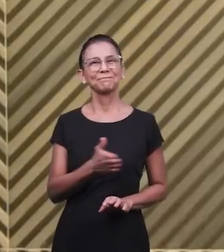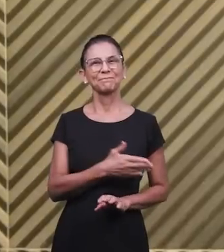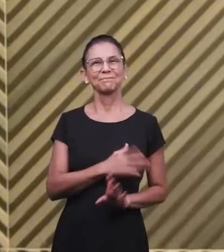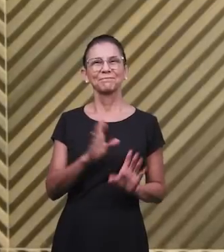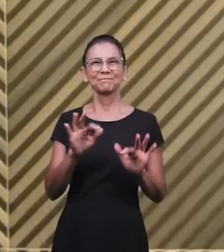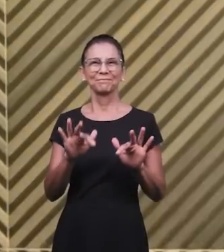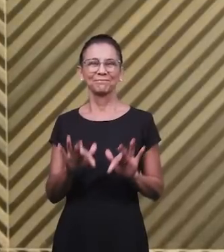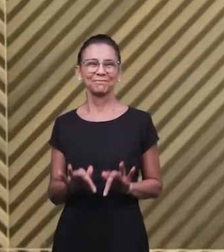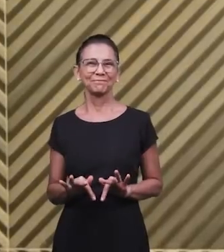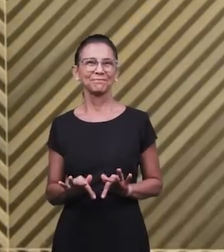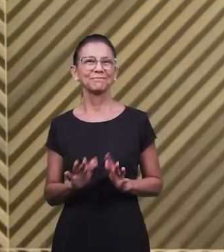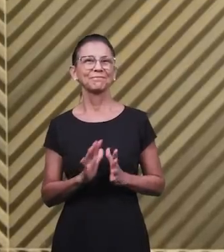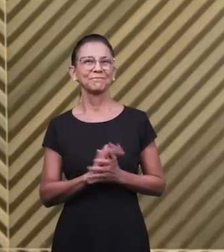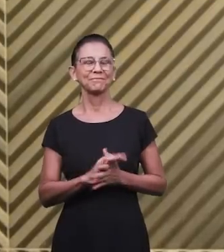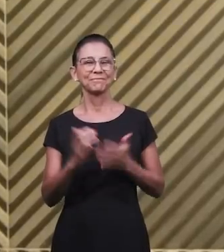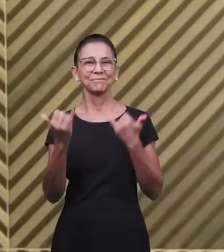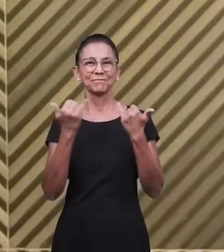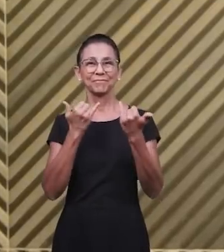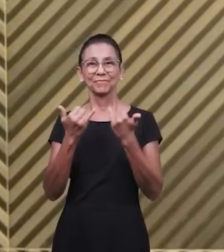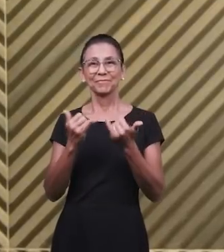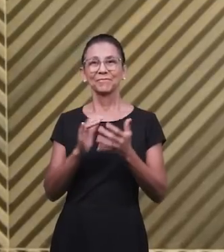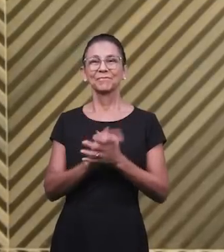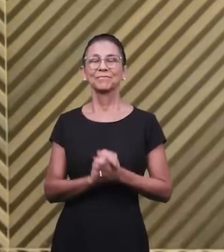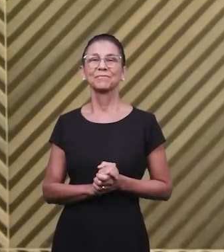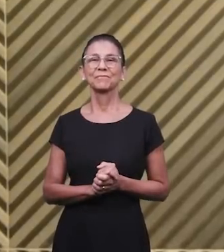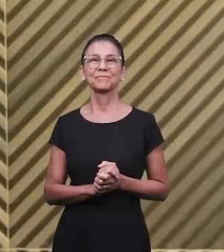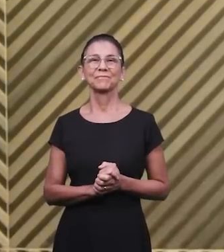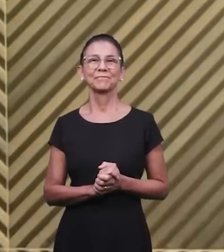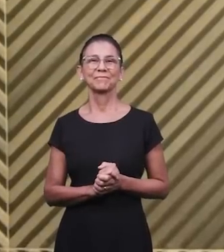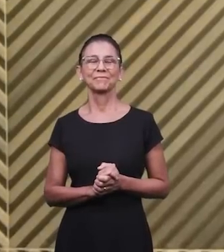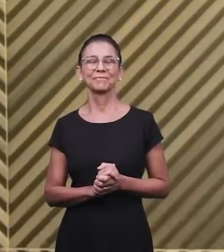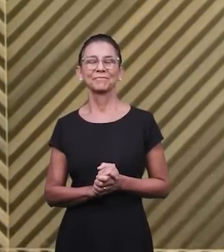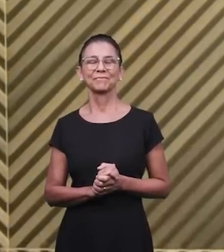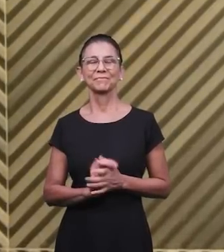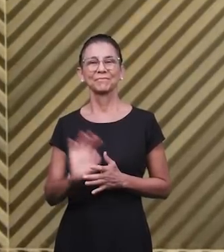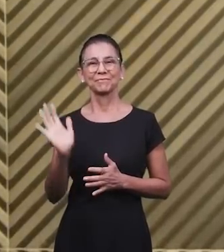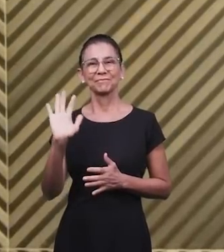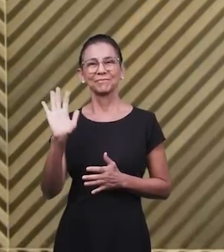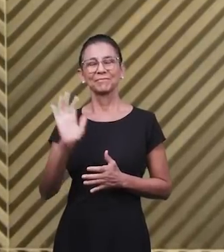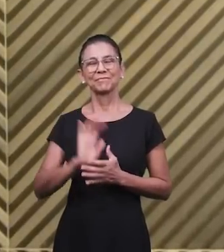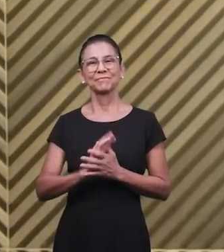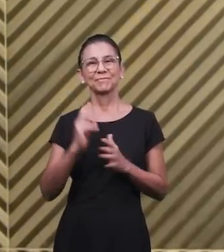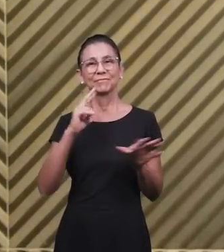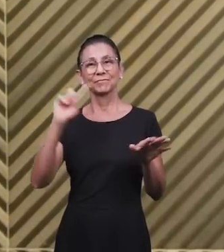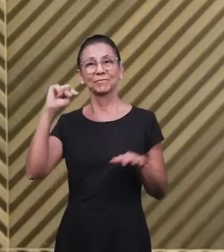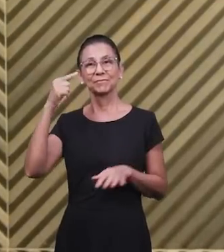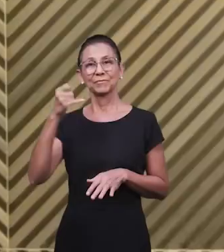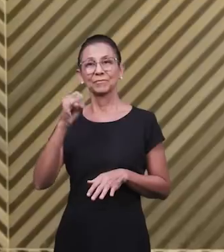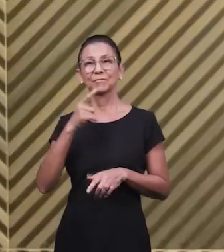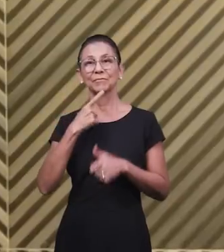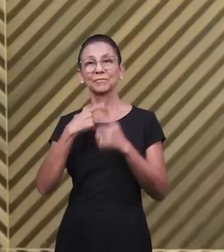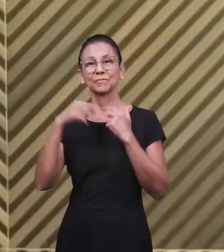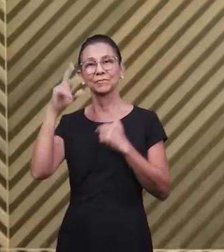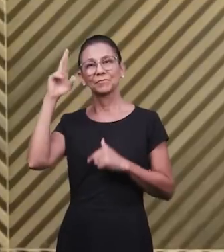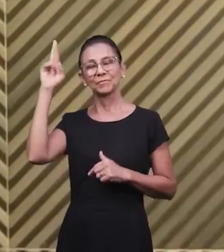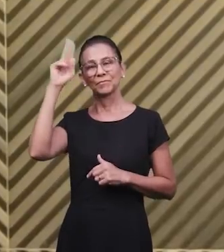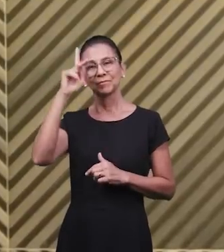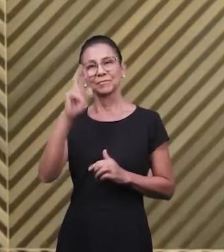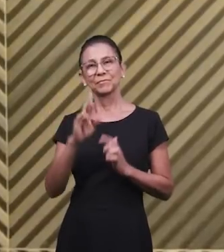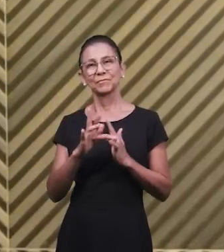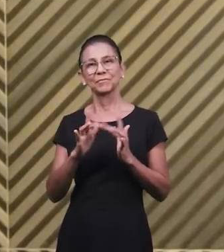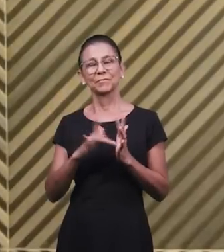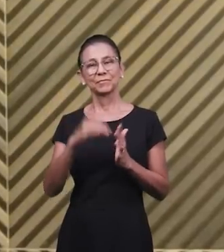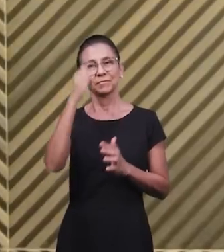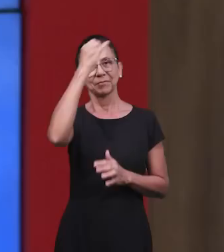Encerramos assim, Jorge, a participação do Rio Grande do Sul nesta edição. Até a próxima semana, se assim Deus permitir. A paz do